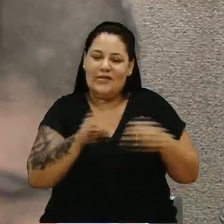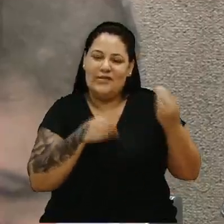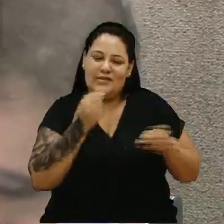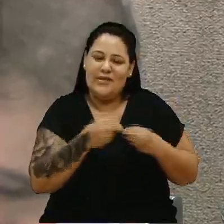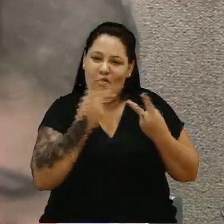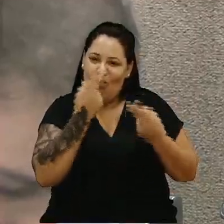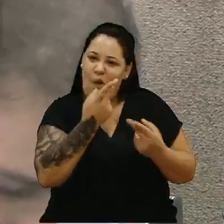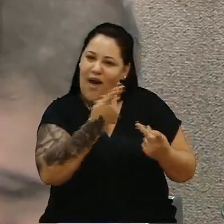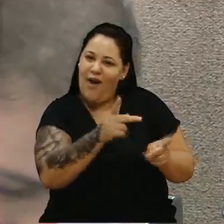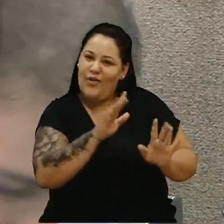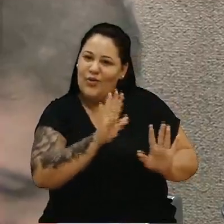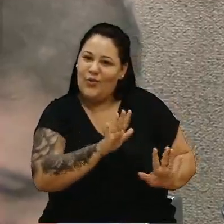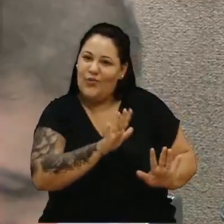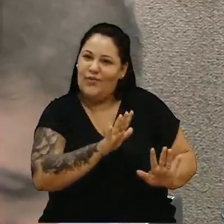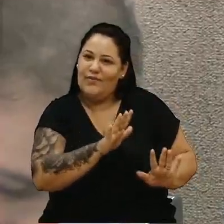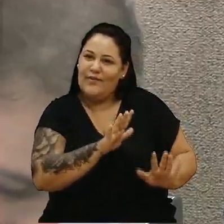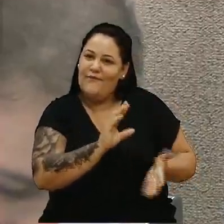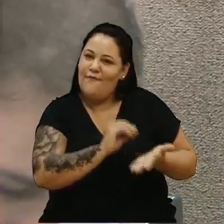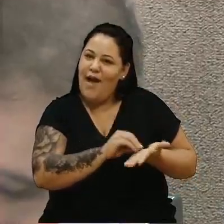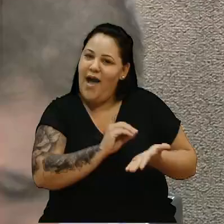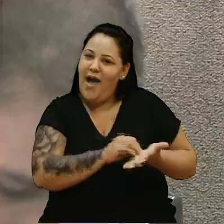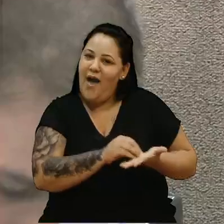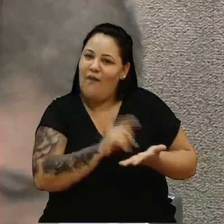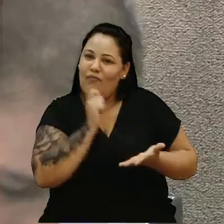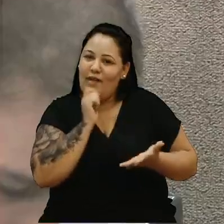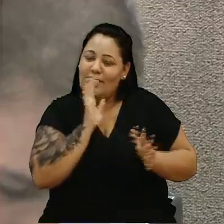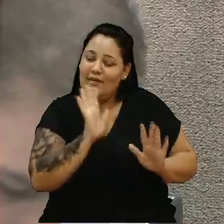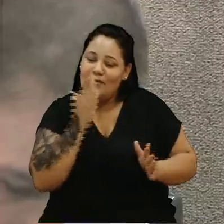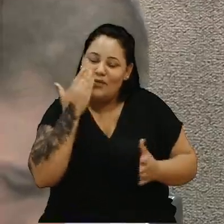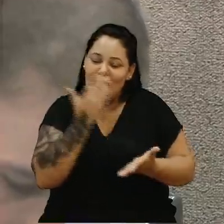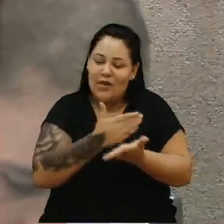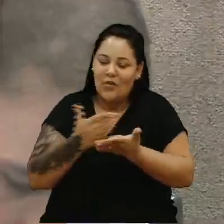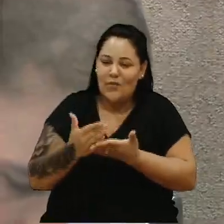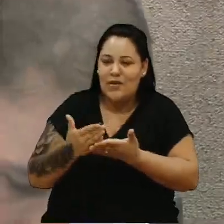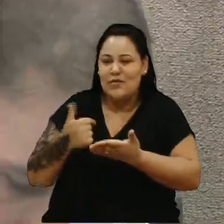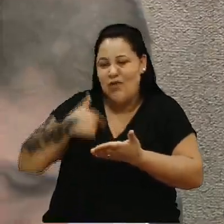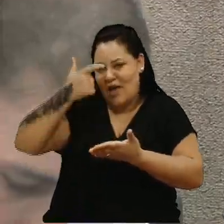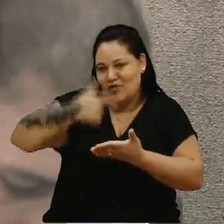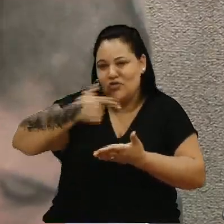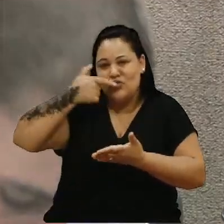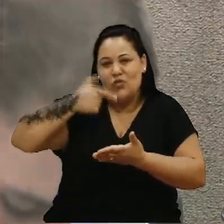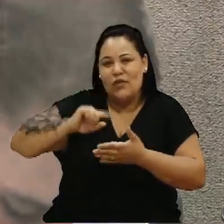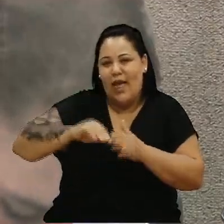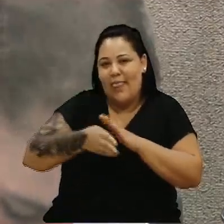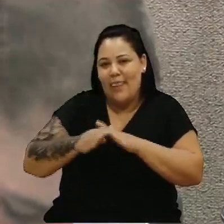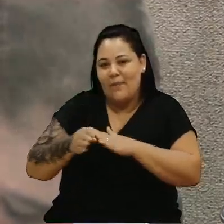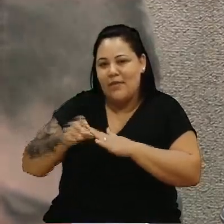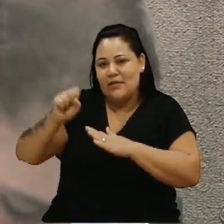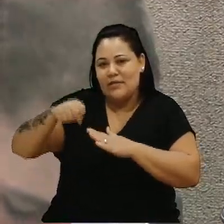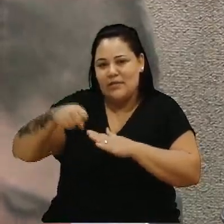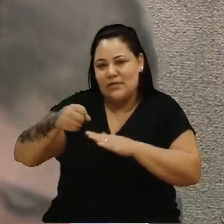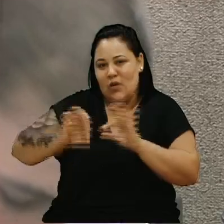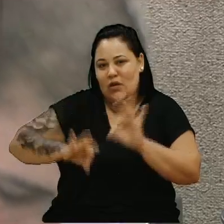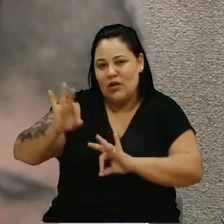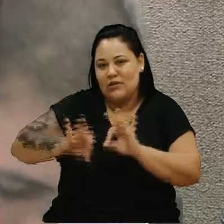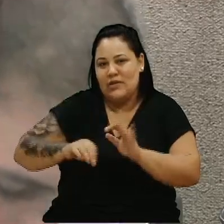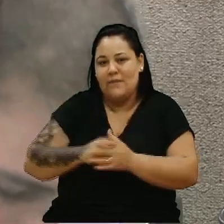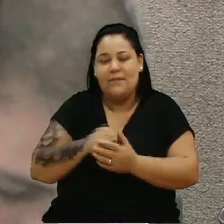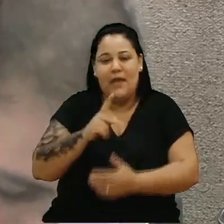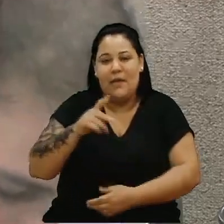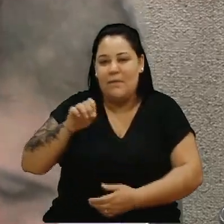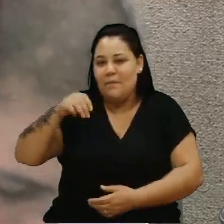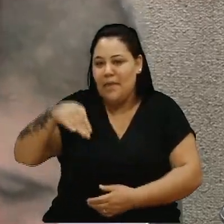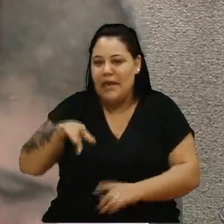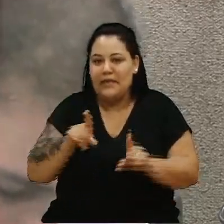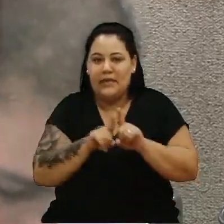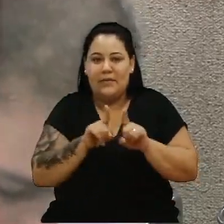assim, tá deixando a desejar, ainda que estamos no início e daqui a pouco a gente pode, né, remodelar. A PEN também, né, tem